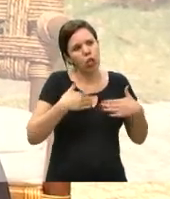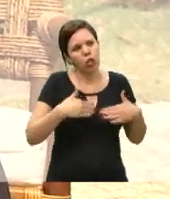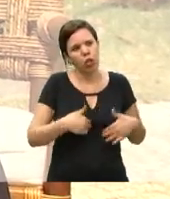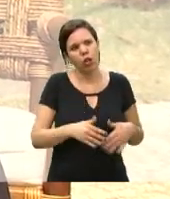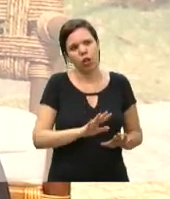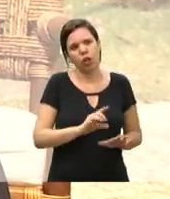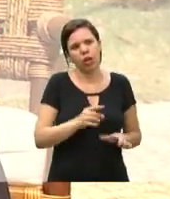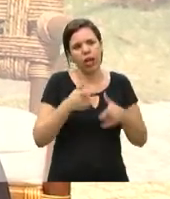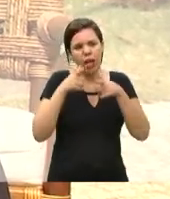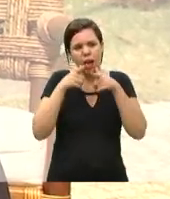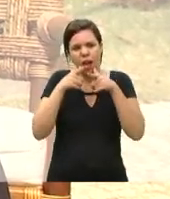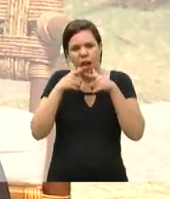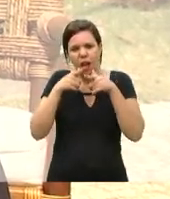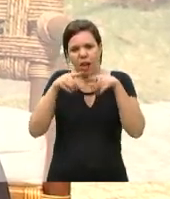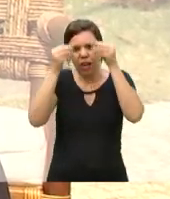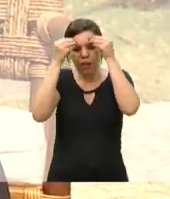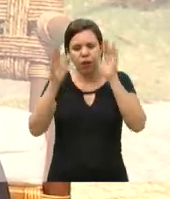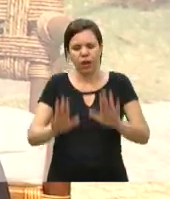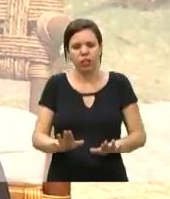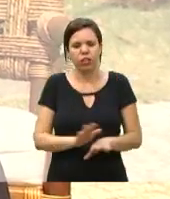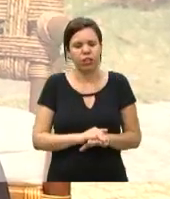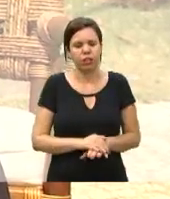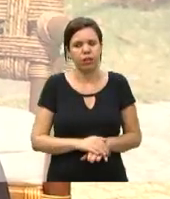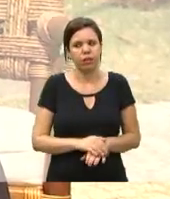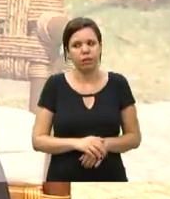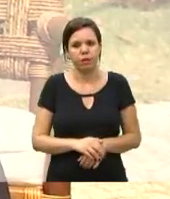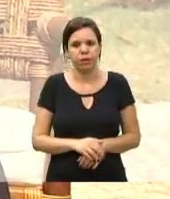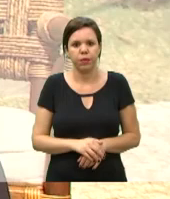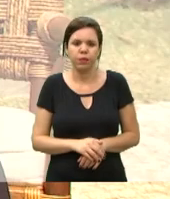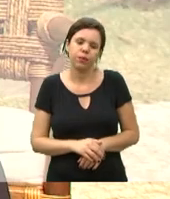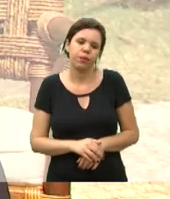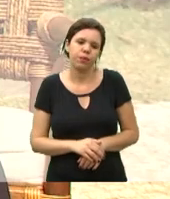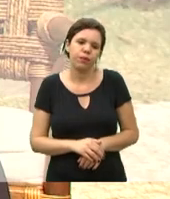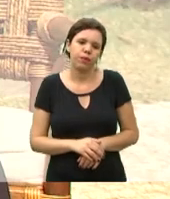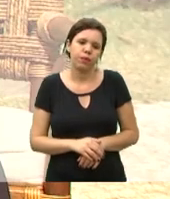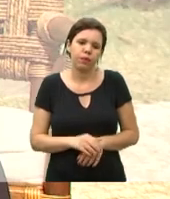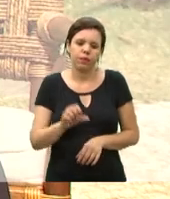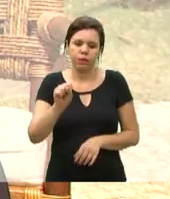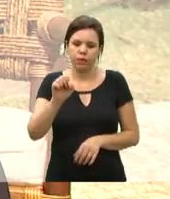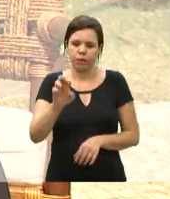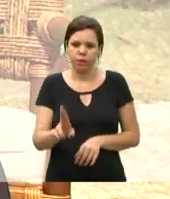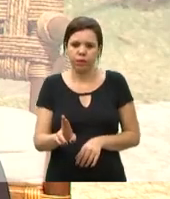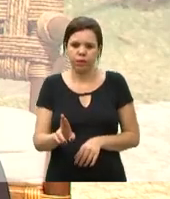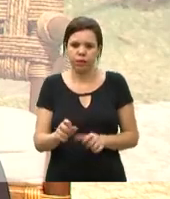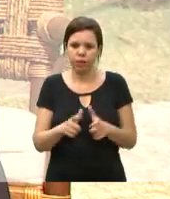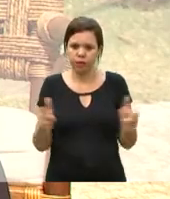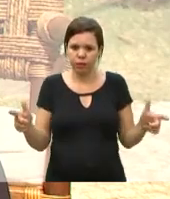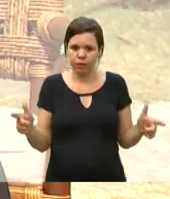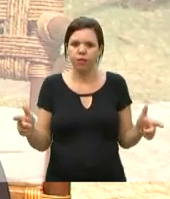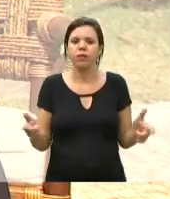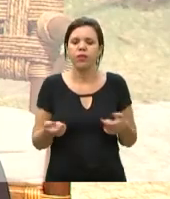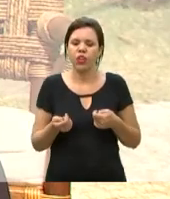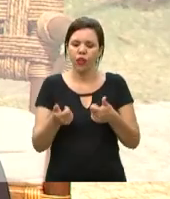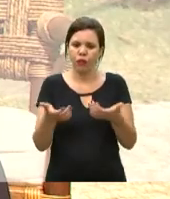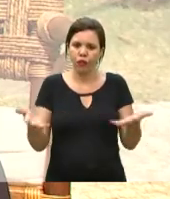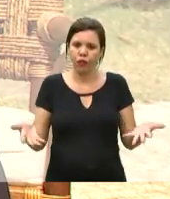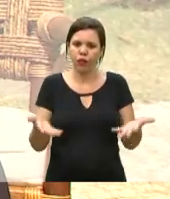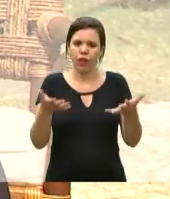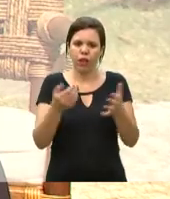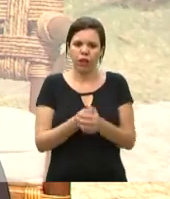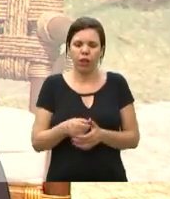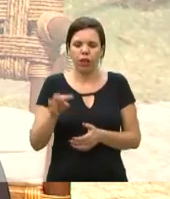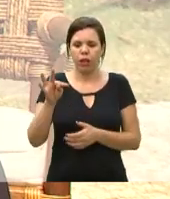da área da linguagem, mas o SER foi ampliando em ofertas, não é?